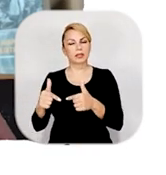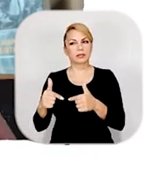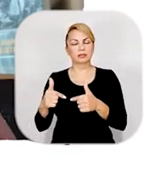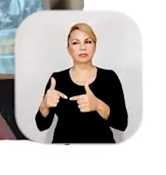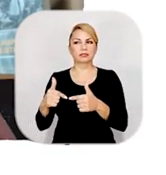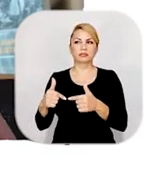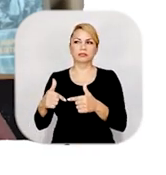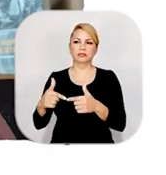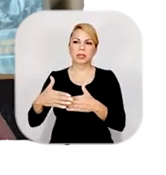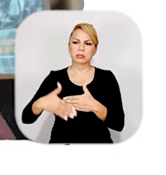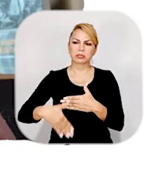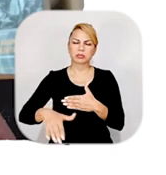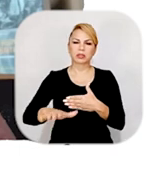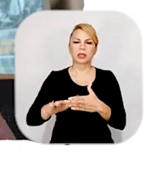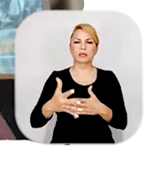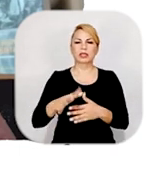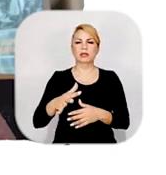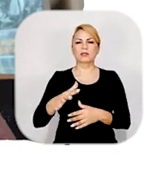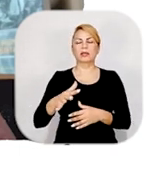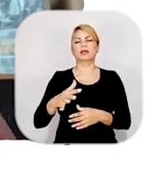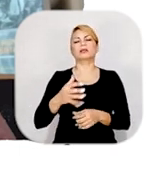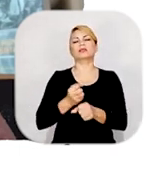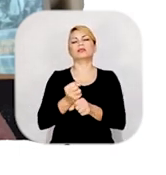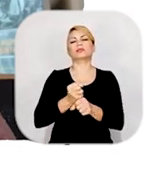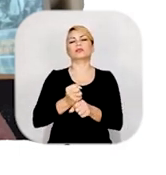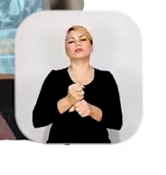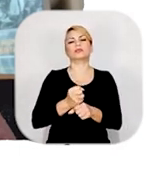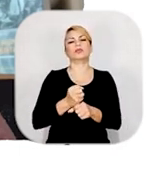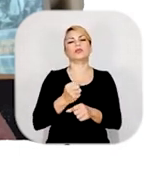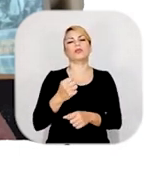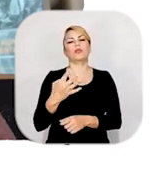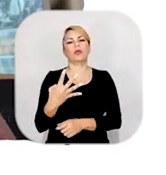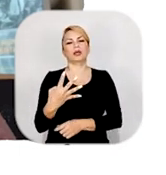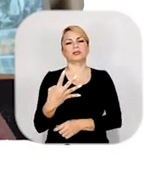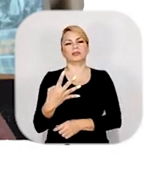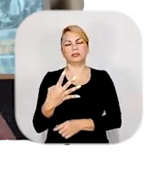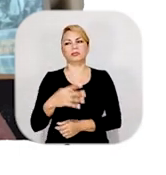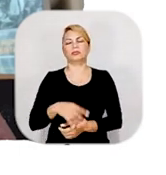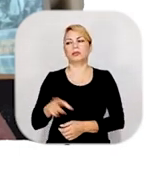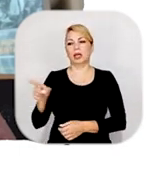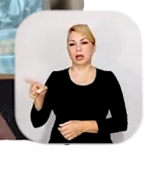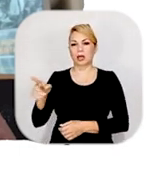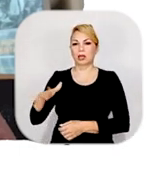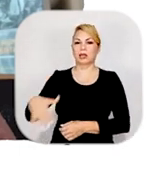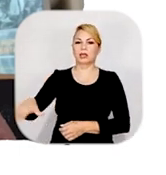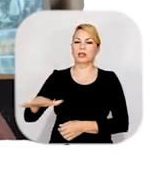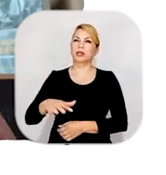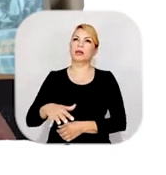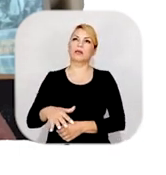durante uns 4, 5 anos lá. E quando, em 2009,